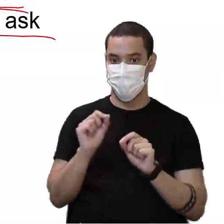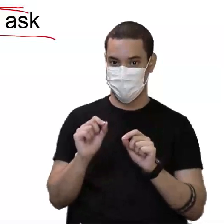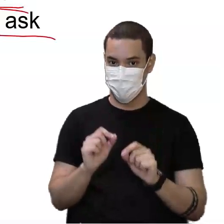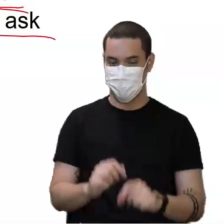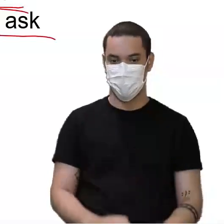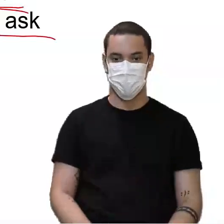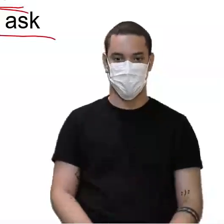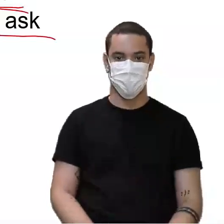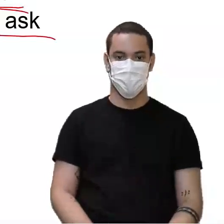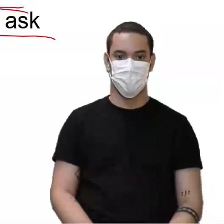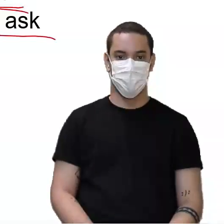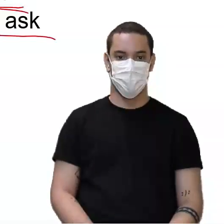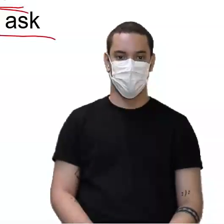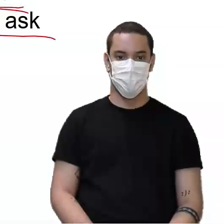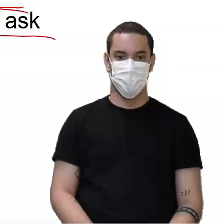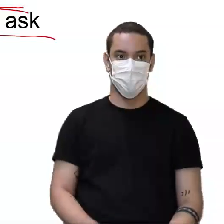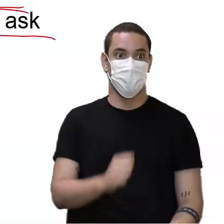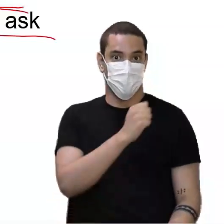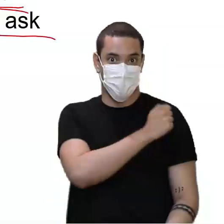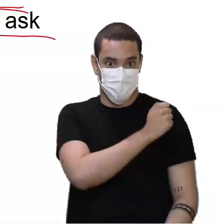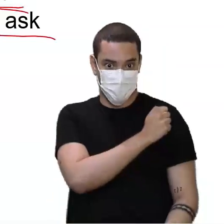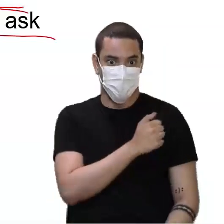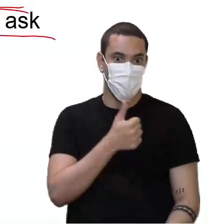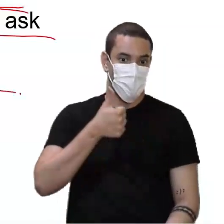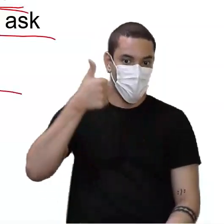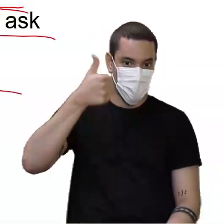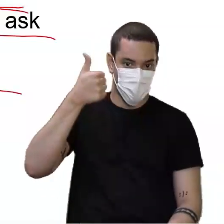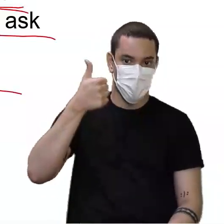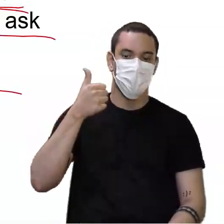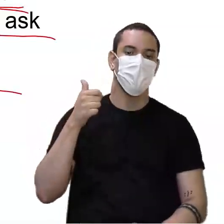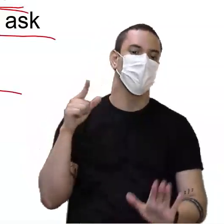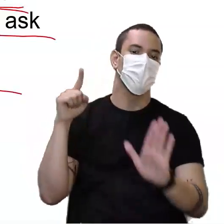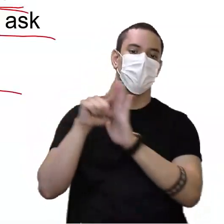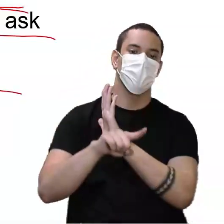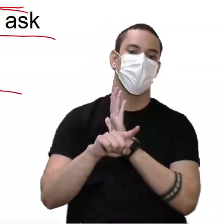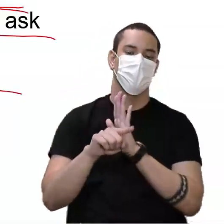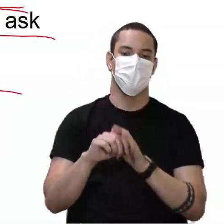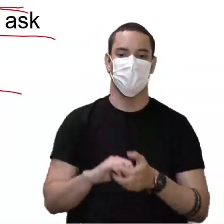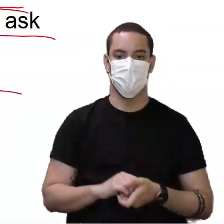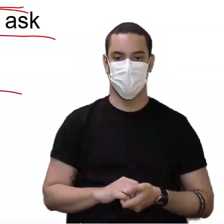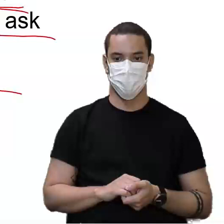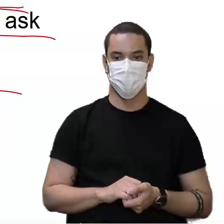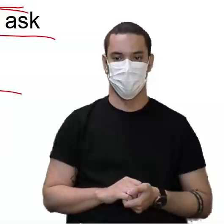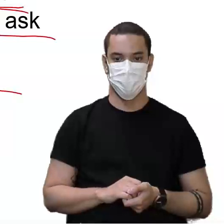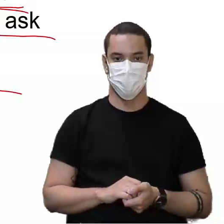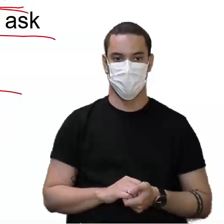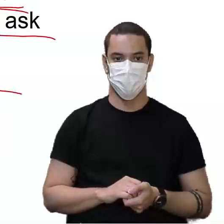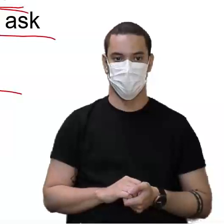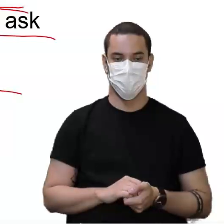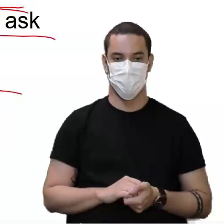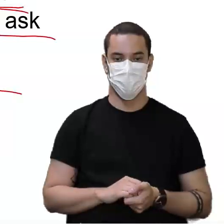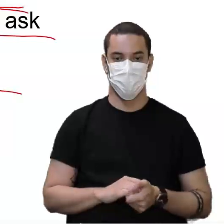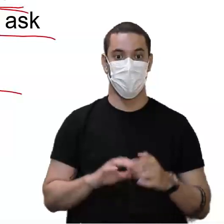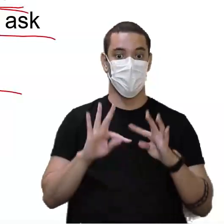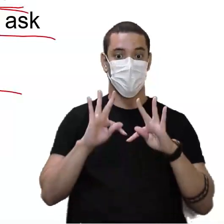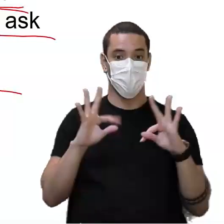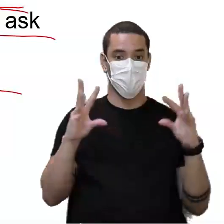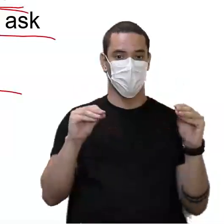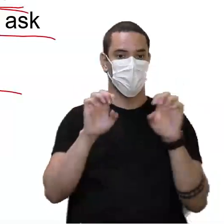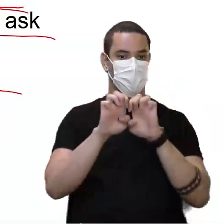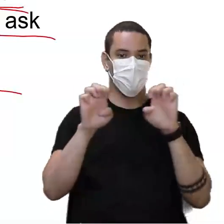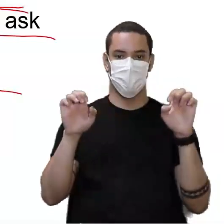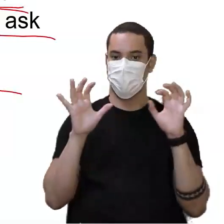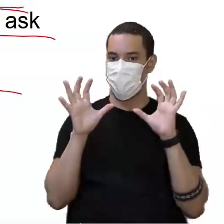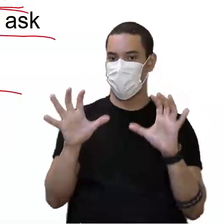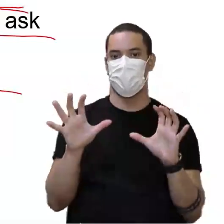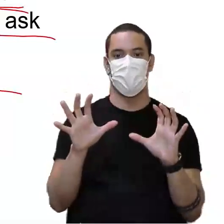não? Student A, vamos lá. Ele pergunta, have you ever been to space? Aí todas as estruturas das perguntas vão ser